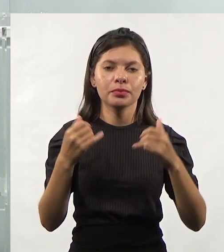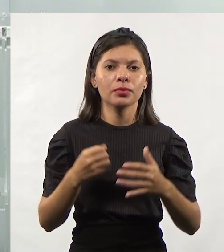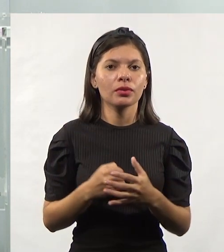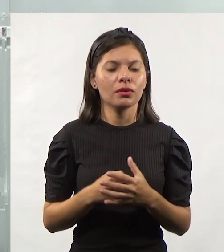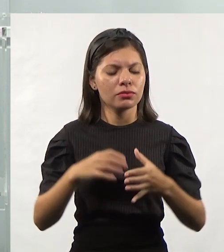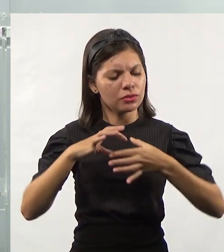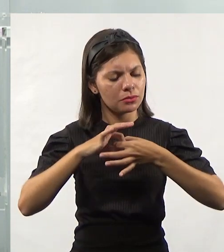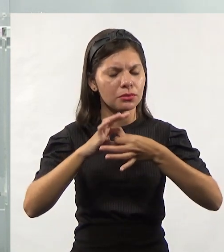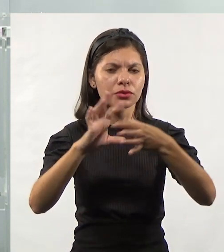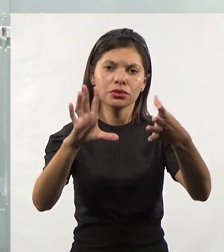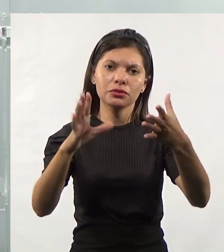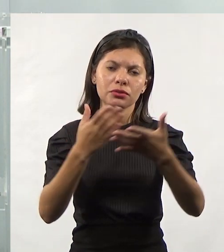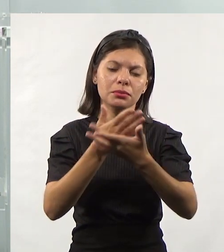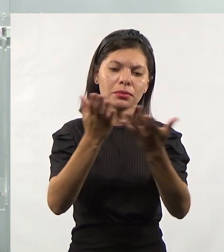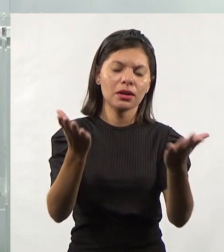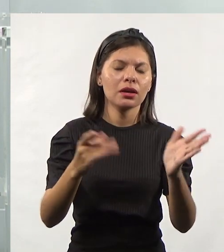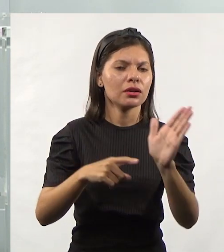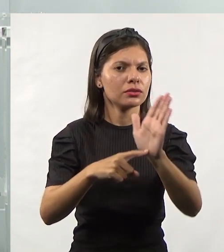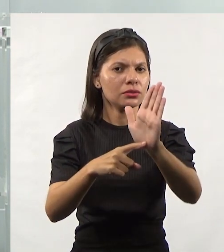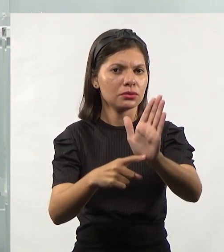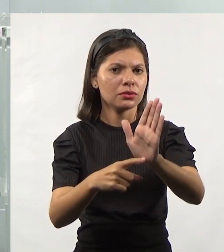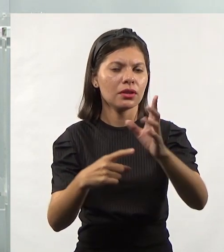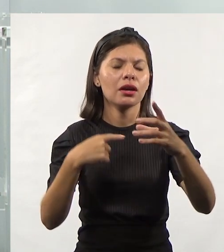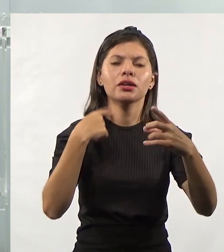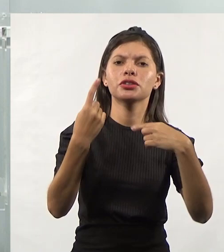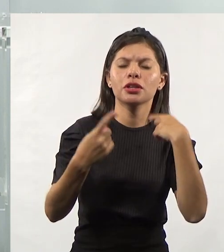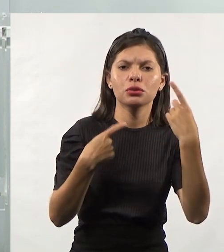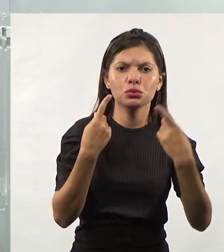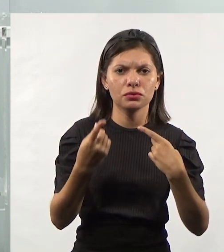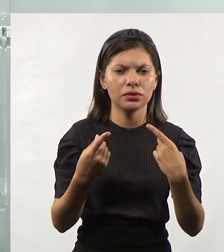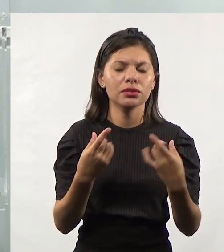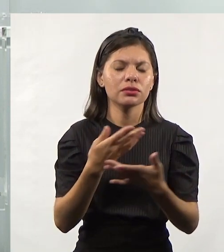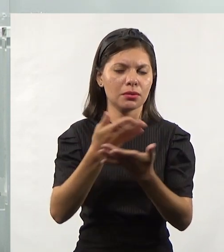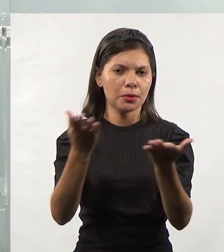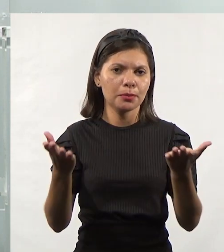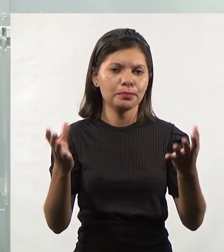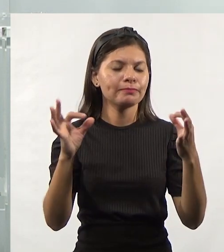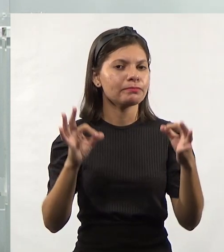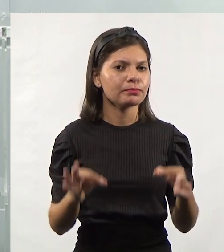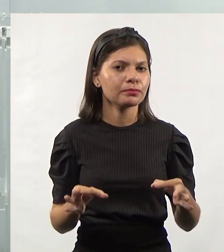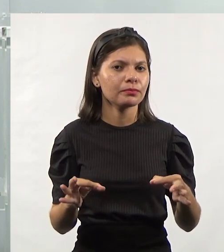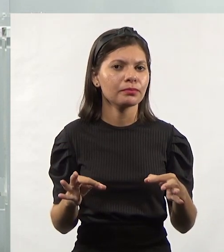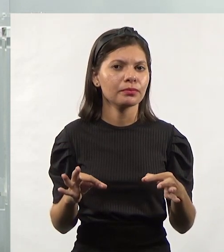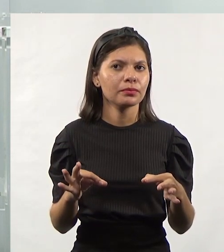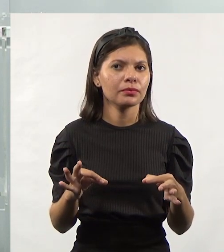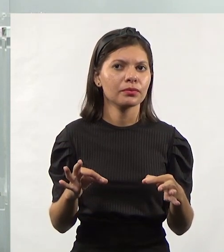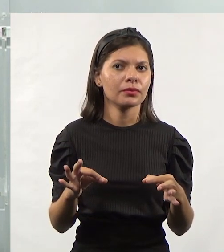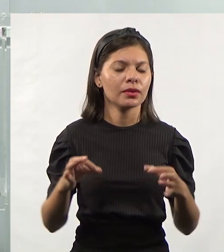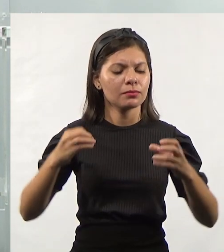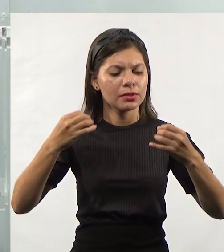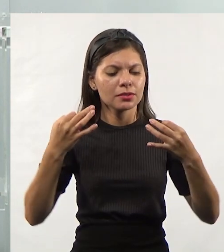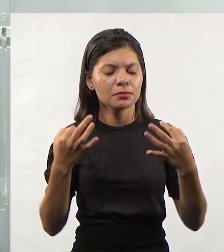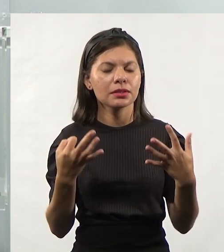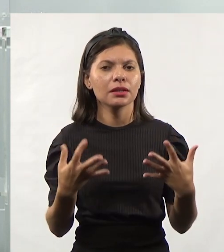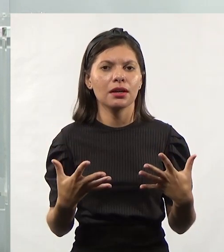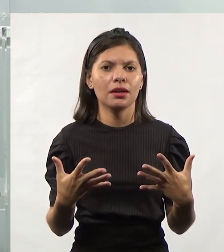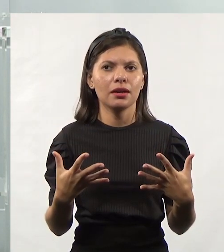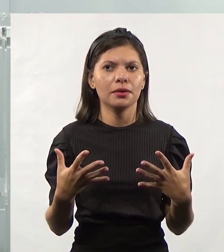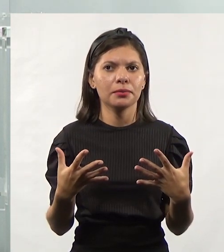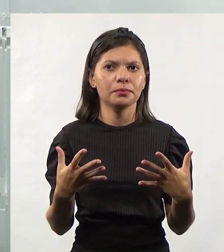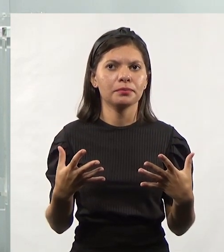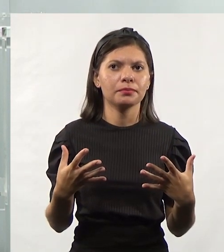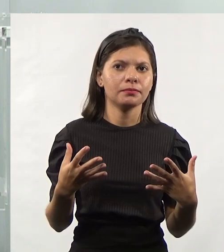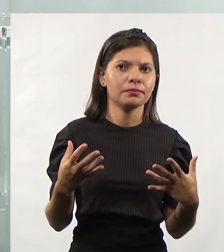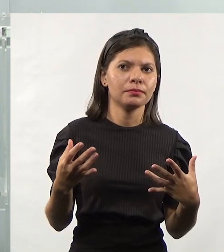gente. Nós estamos assim disponíveis para auxiliar, para tirar dúvida, tá? E para deixar algum ponto